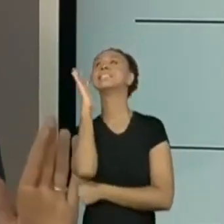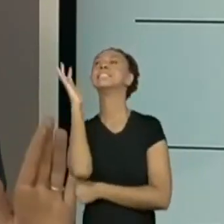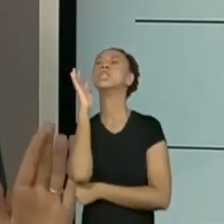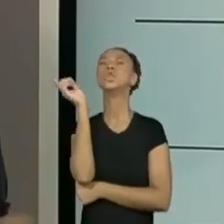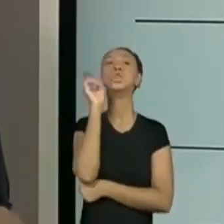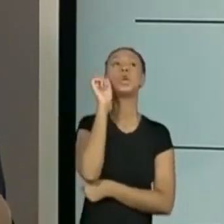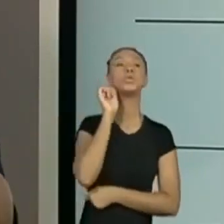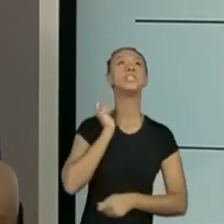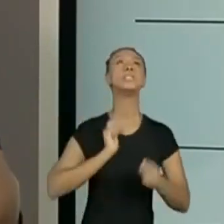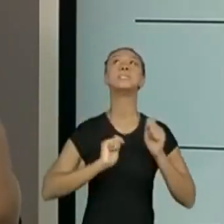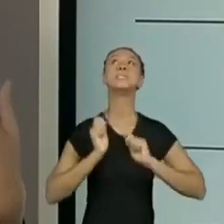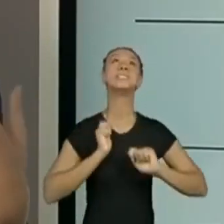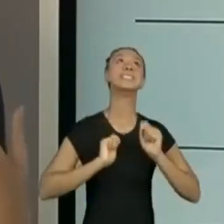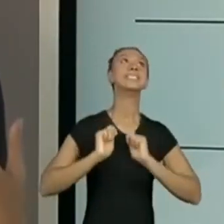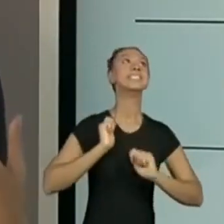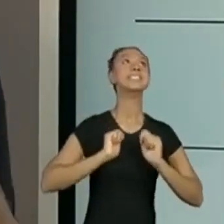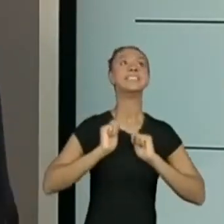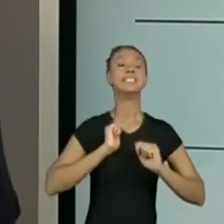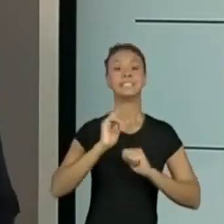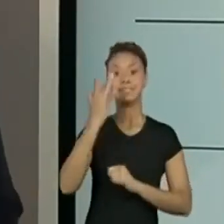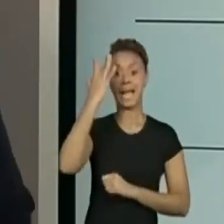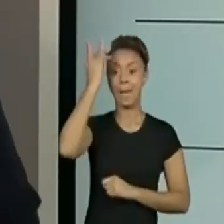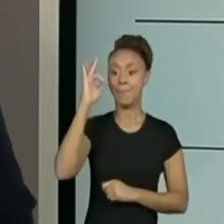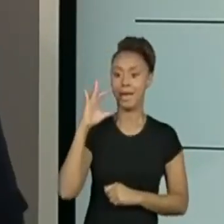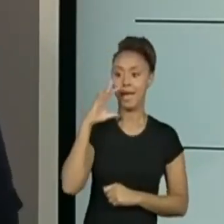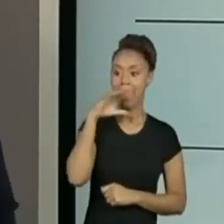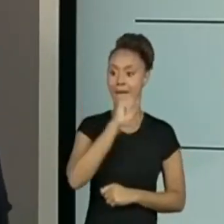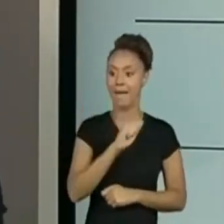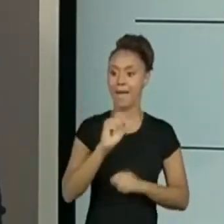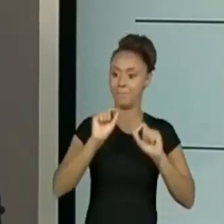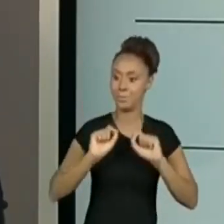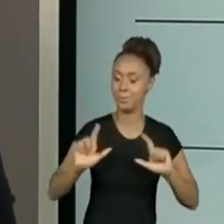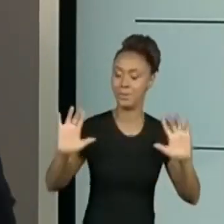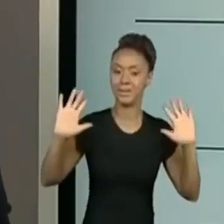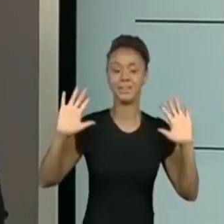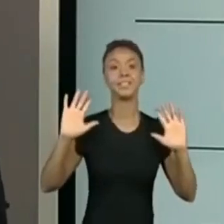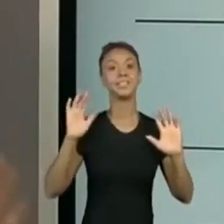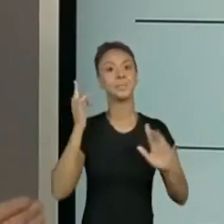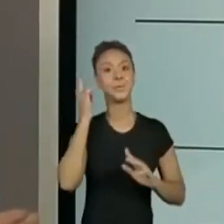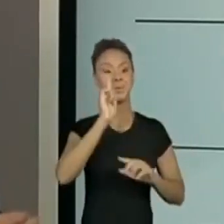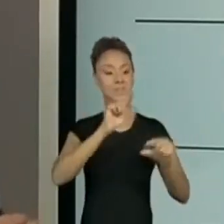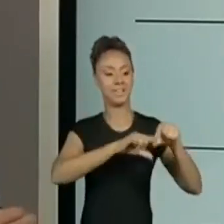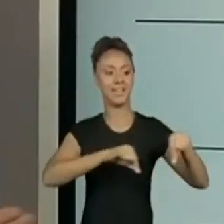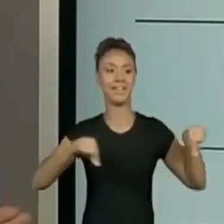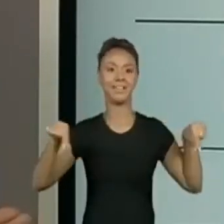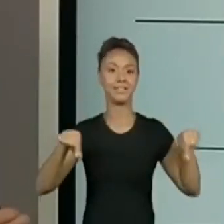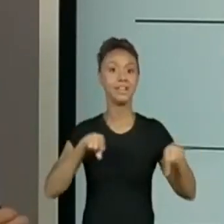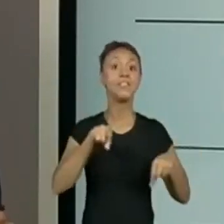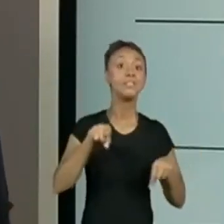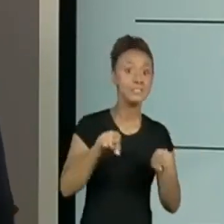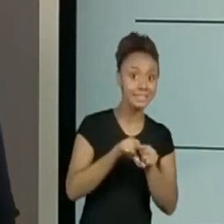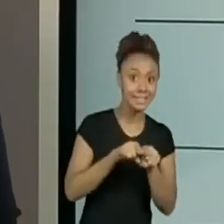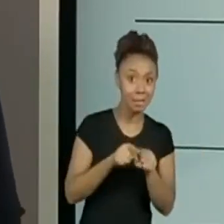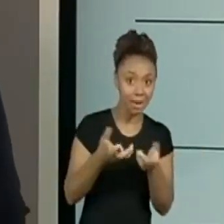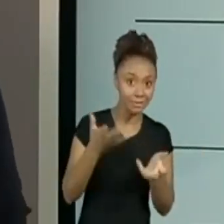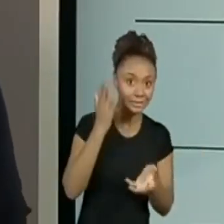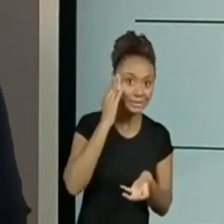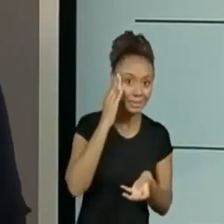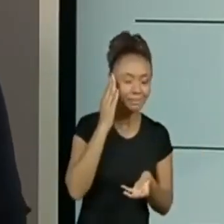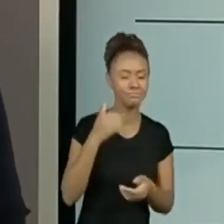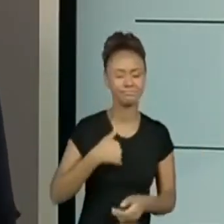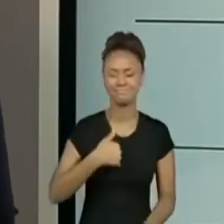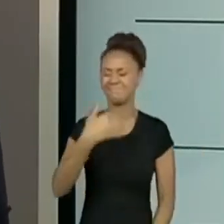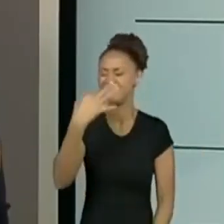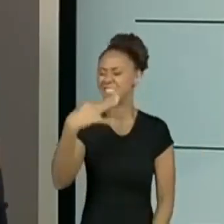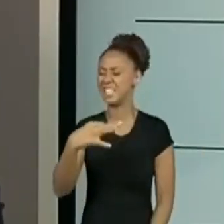Todos os dias, eu não vejo a hora de chegar amanhã. E você, também tá aí querendo saber como vai ficar o seu mural? Tenho certeza que ele vai